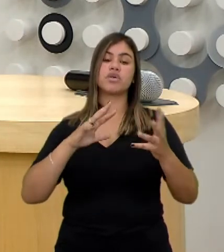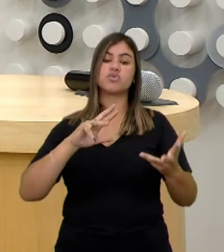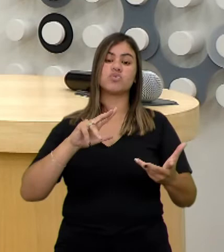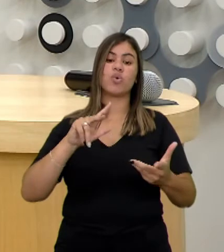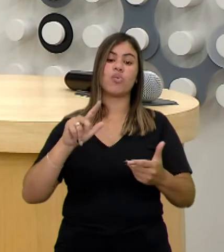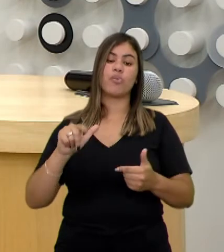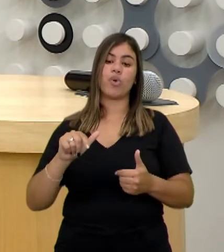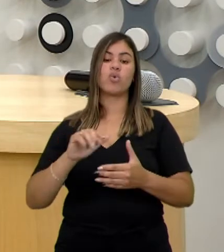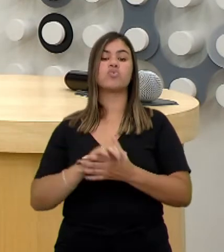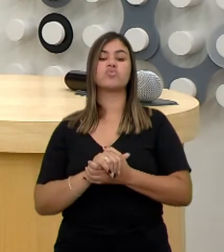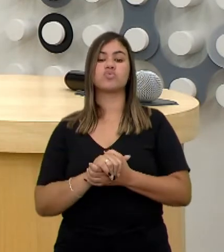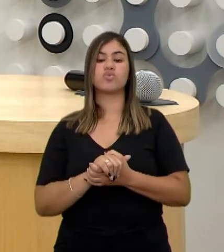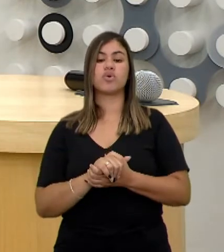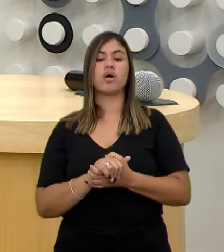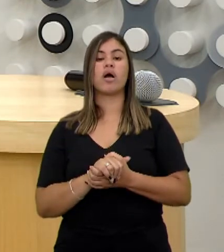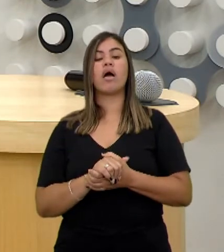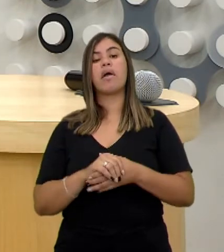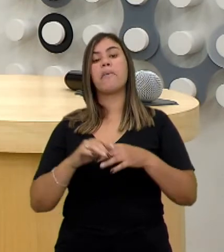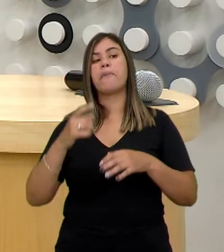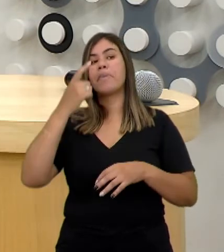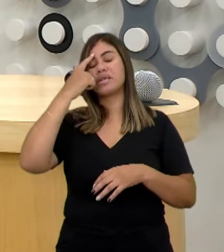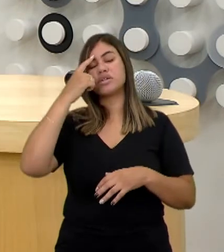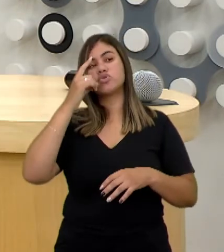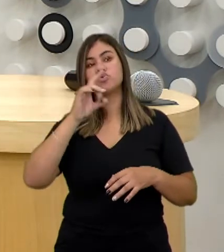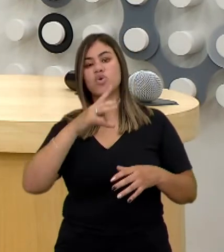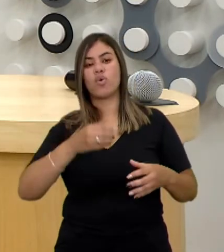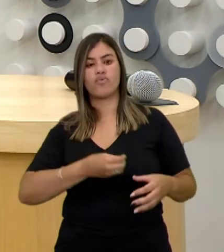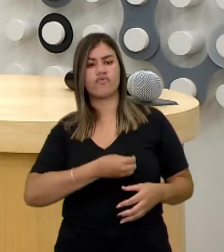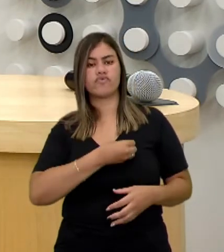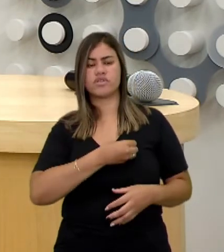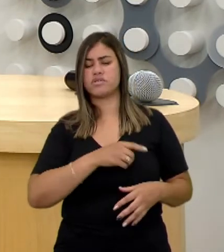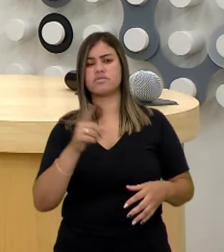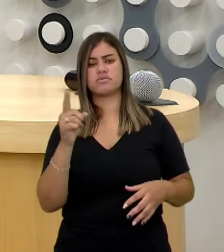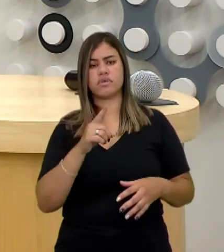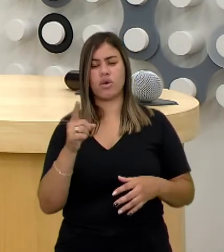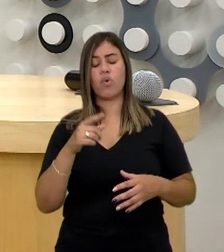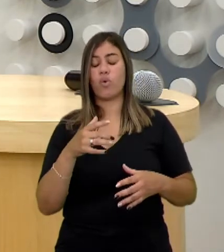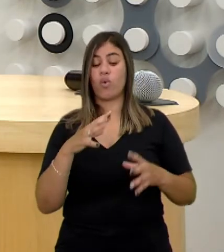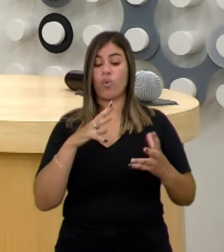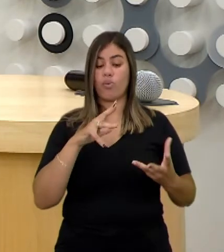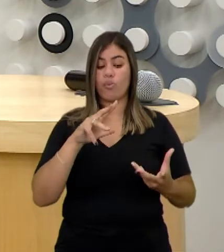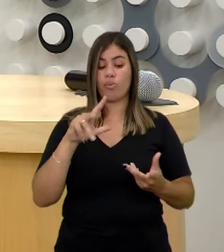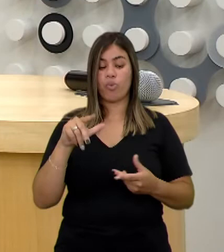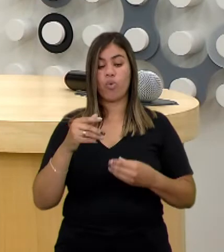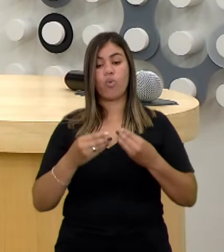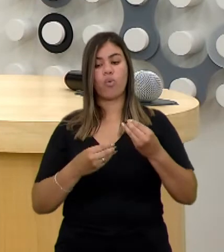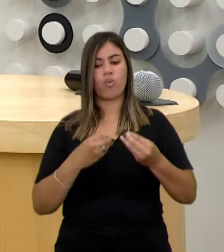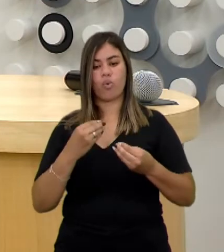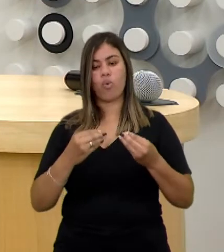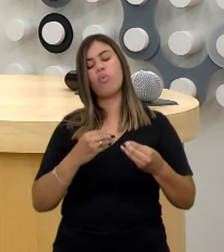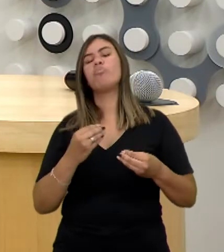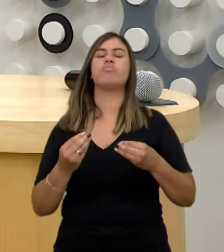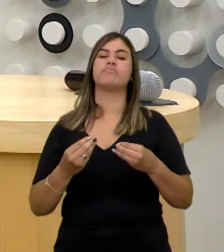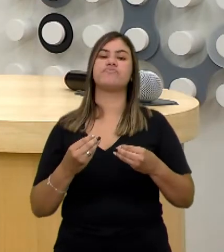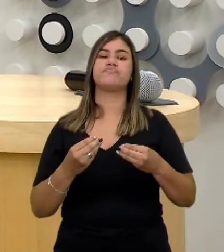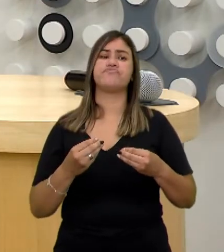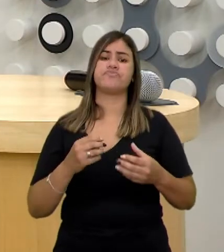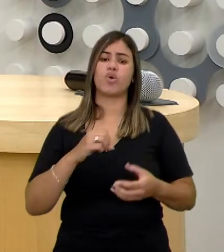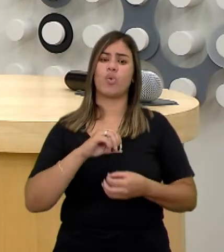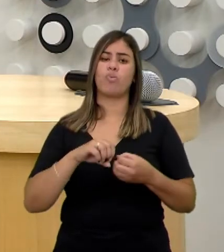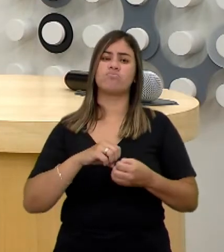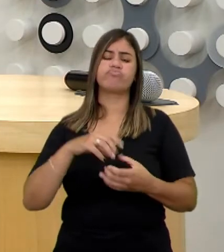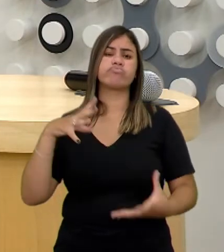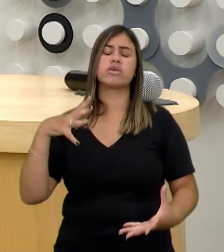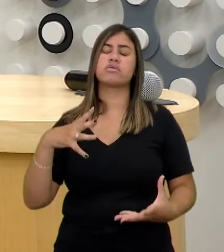do que propriamente do surgimento dos seres vivos. É lógico que é importante você fazer, né, uma relação, né, do surgimento dos seres